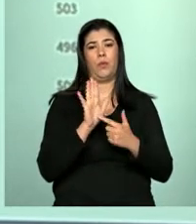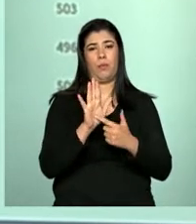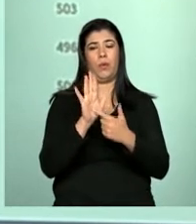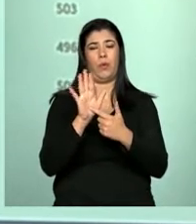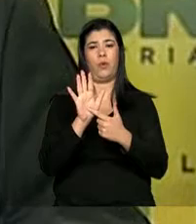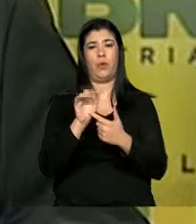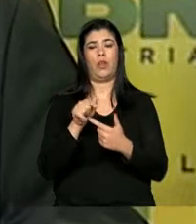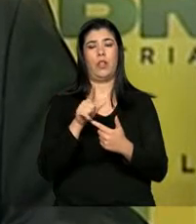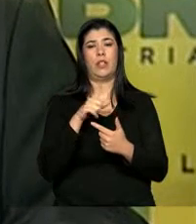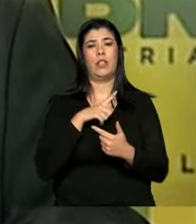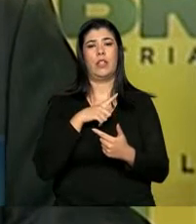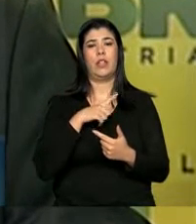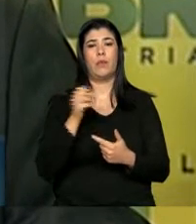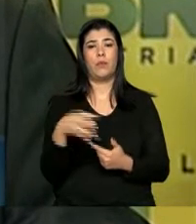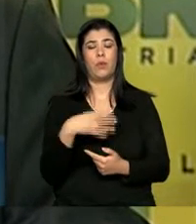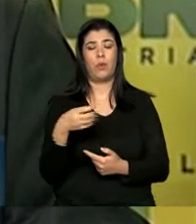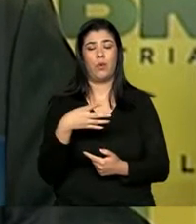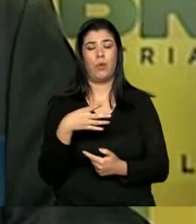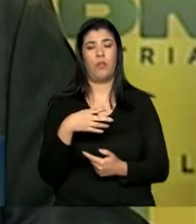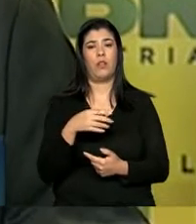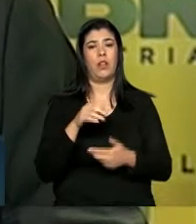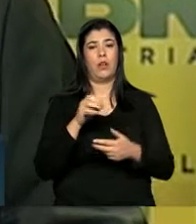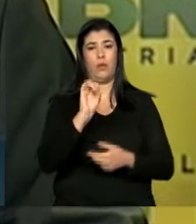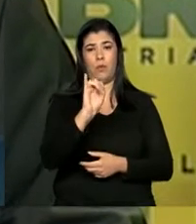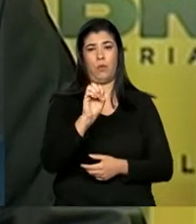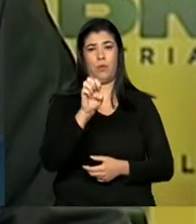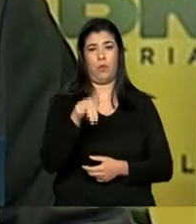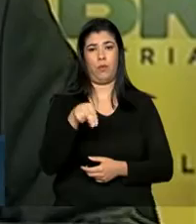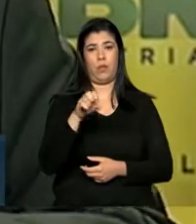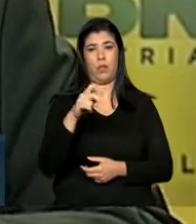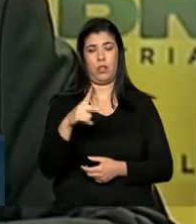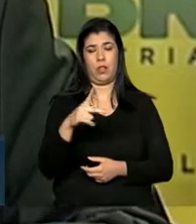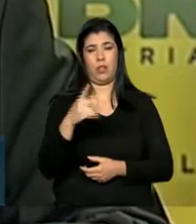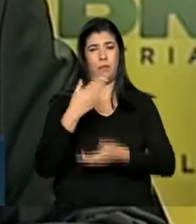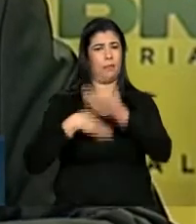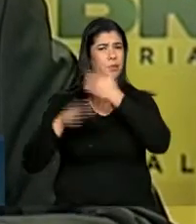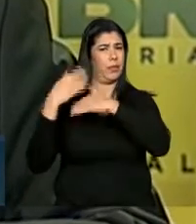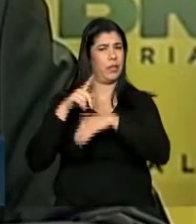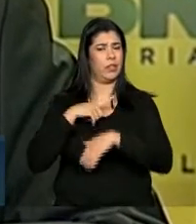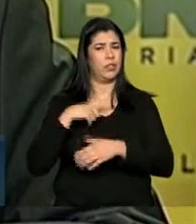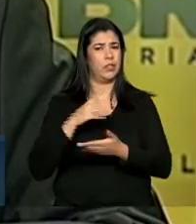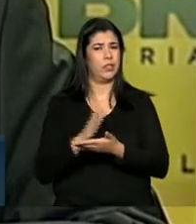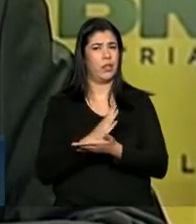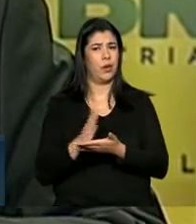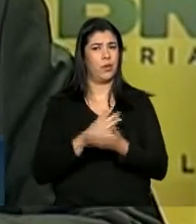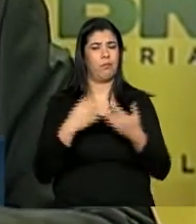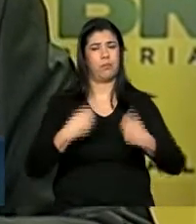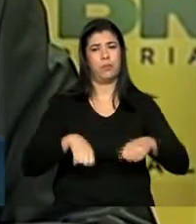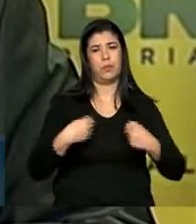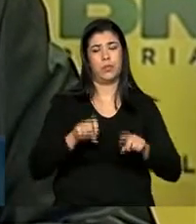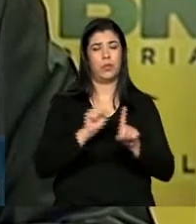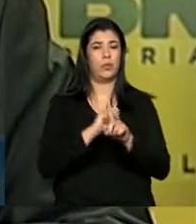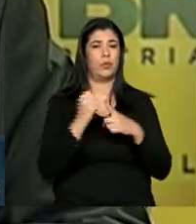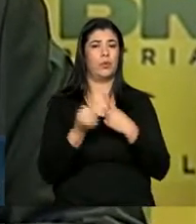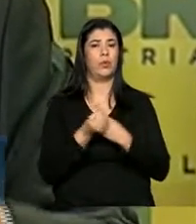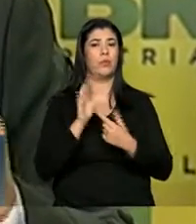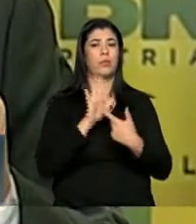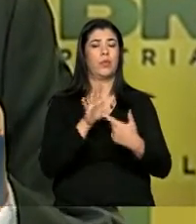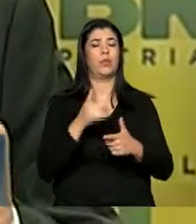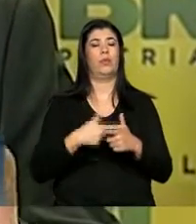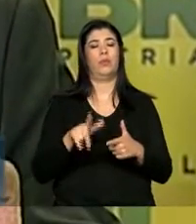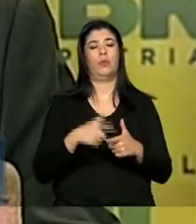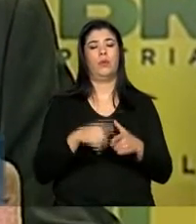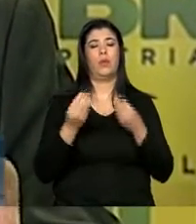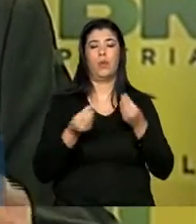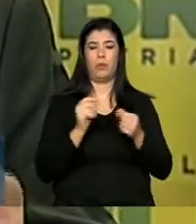primeira vez, a gente tinha, o INEP tinha muitas demandas sociais para tratar desse problema. O